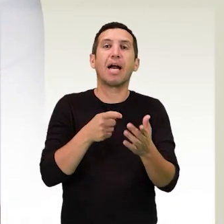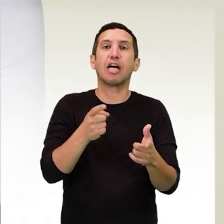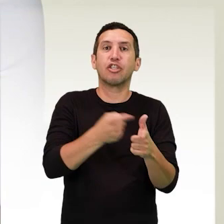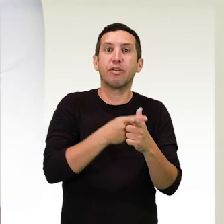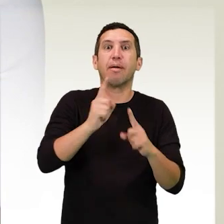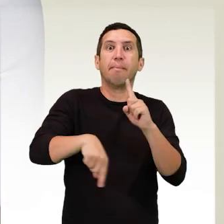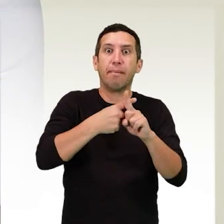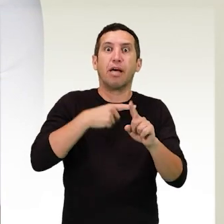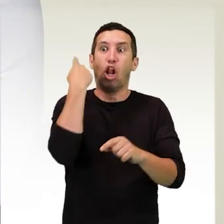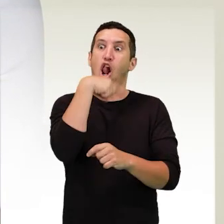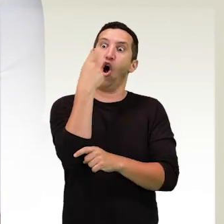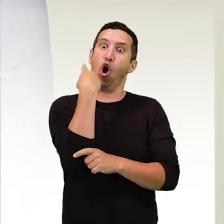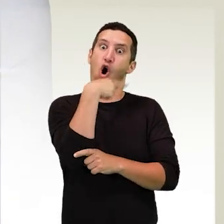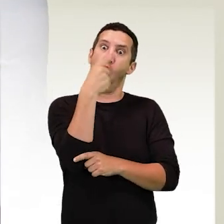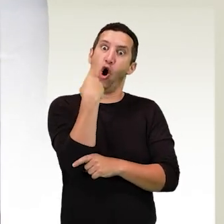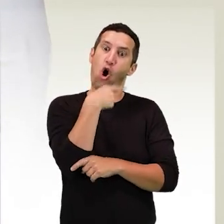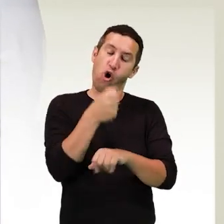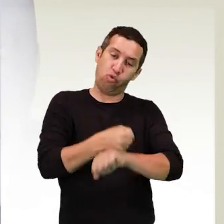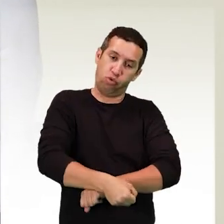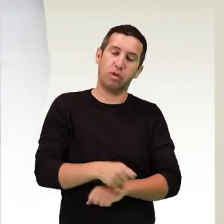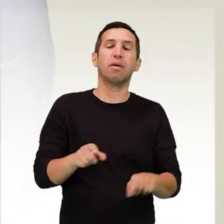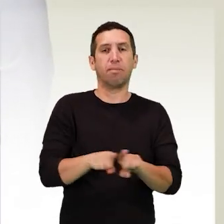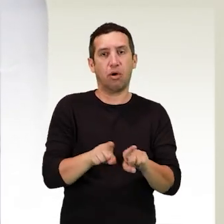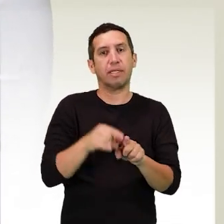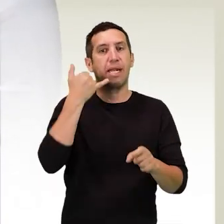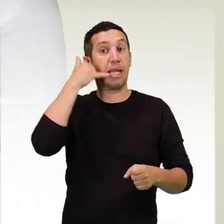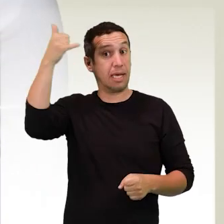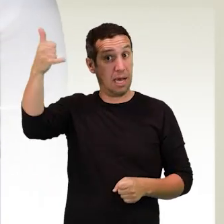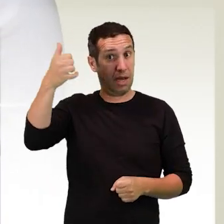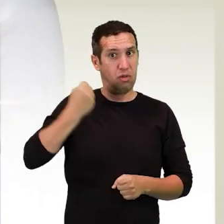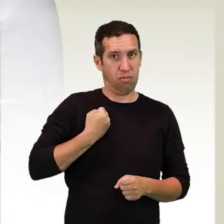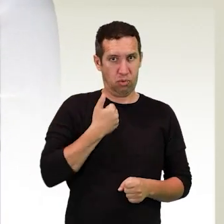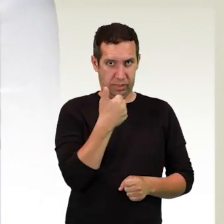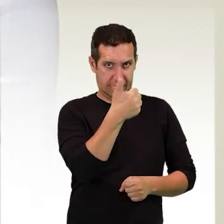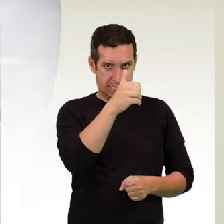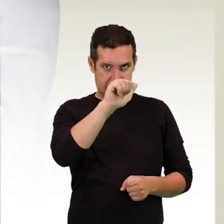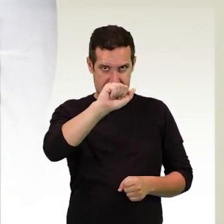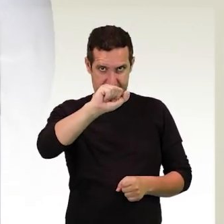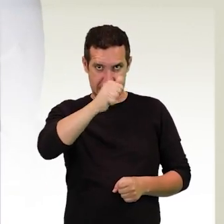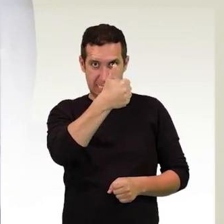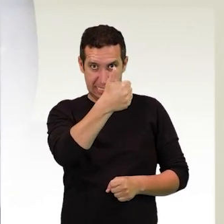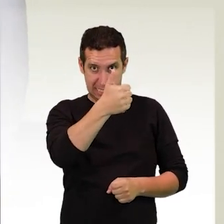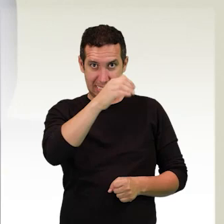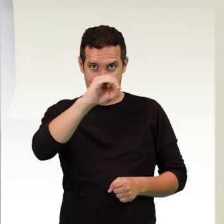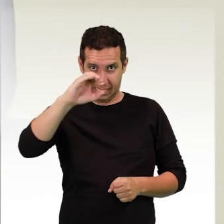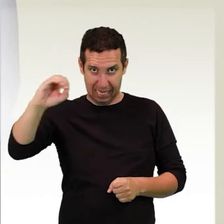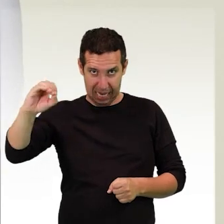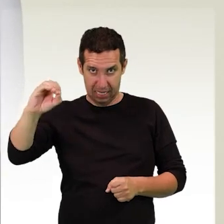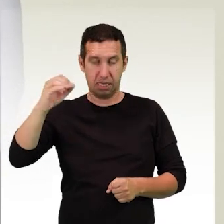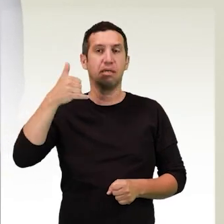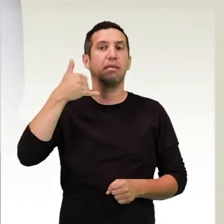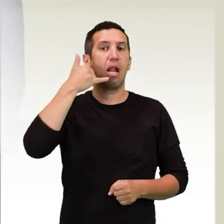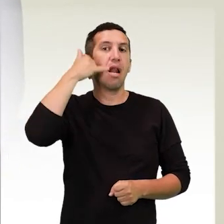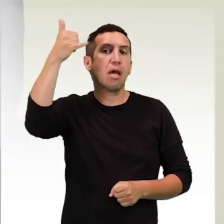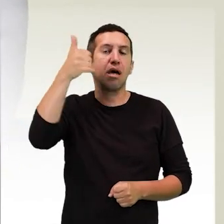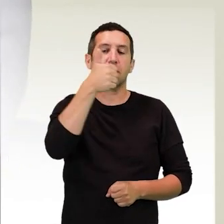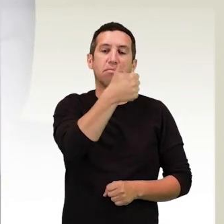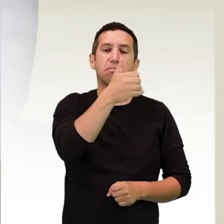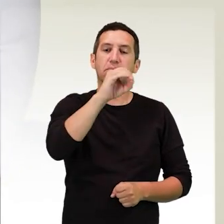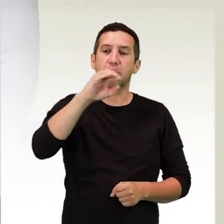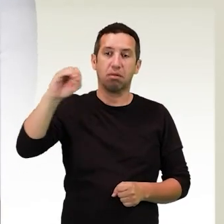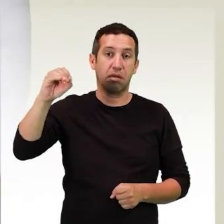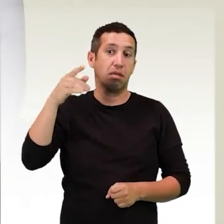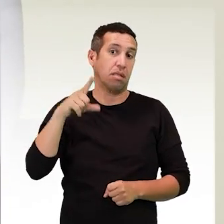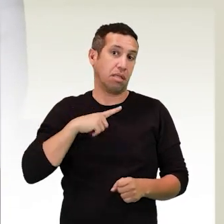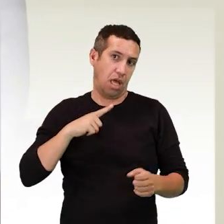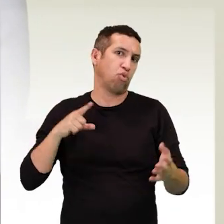né? Então, existem vários canais, né? Você pode ligar para o Disque 100, que é um grande canal de denúncias de violação de direitos humanos. O Disque